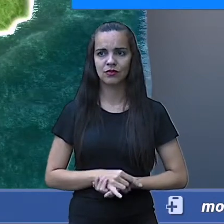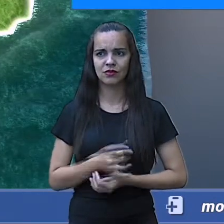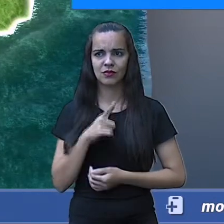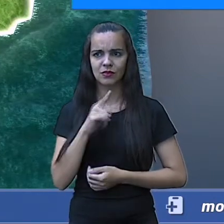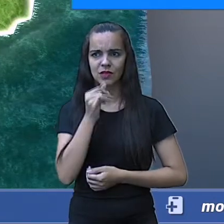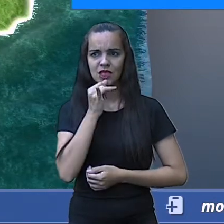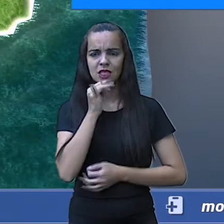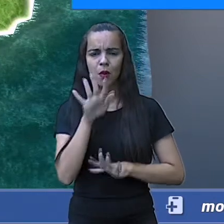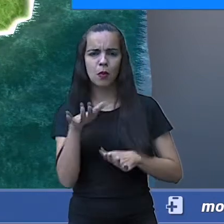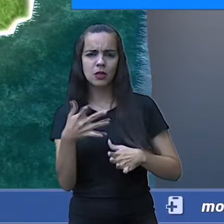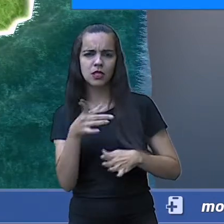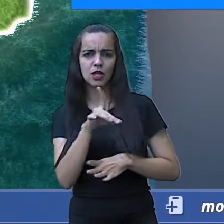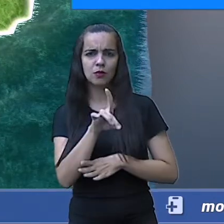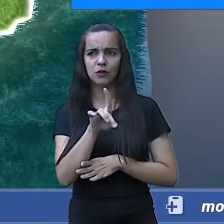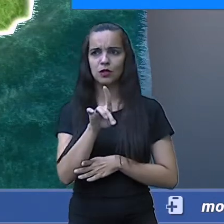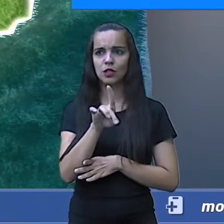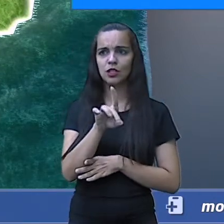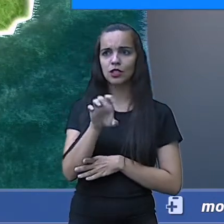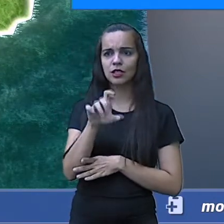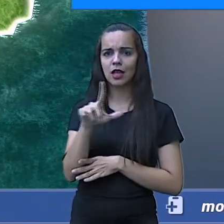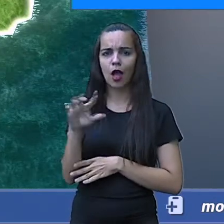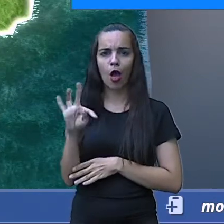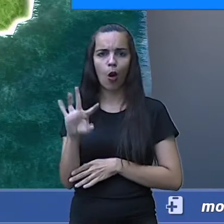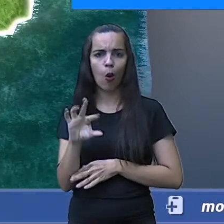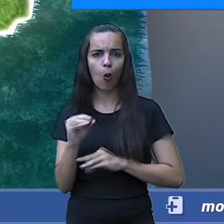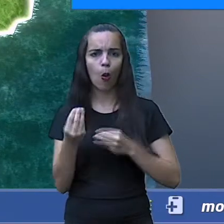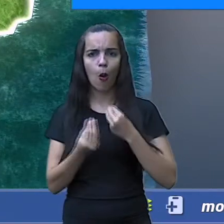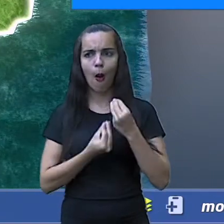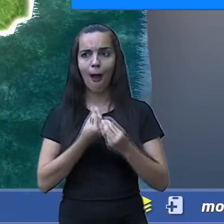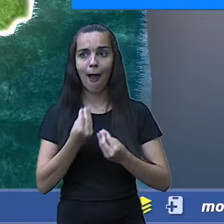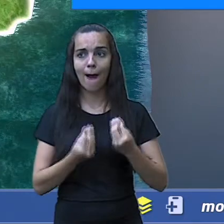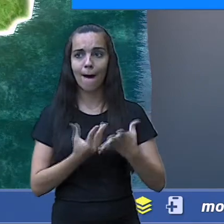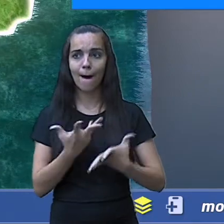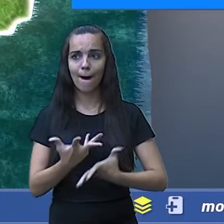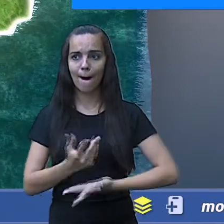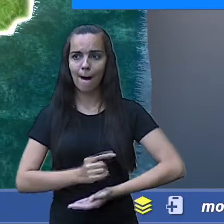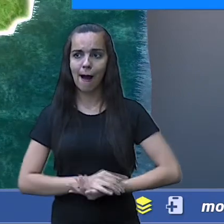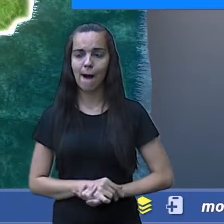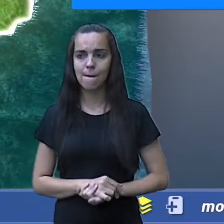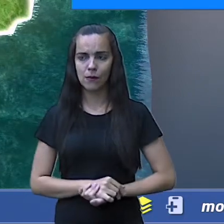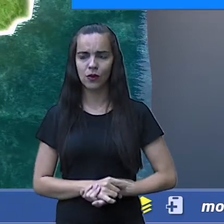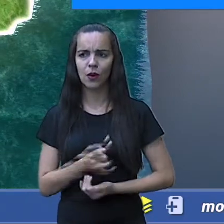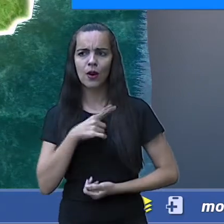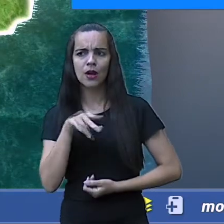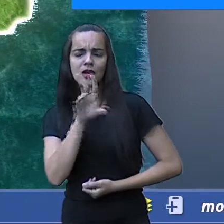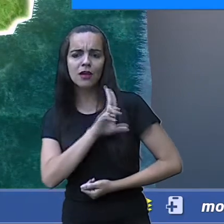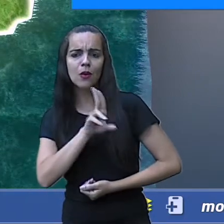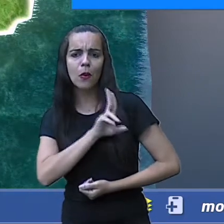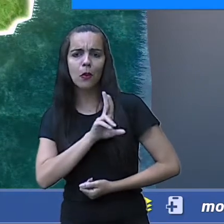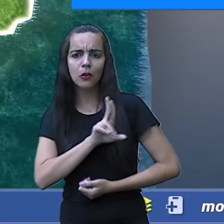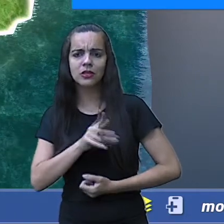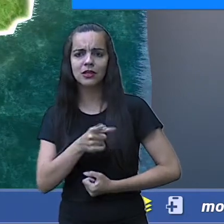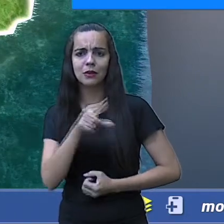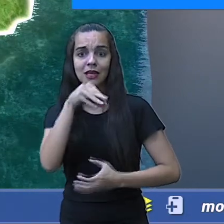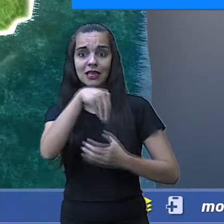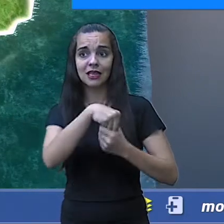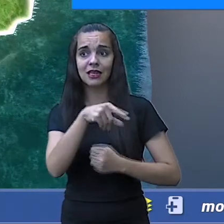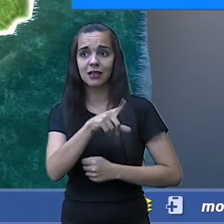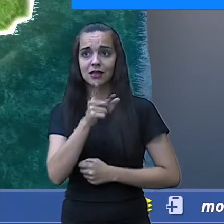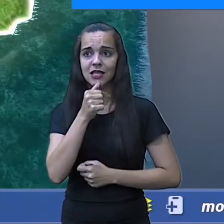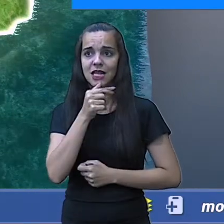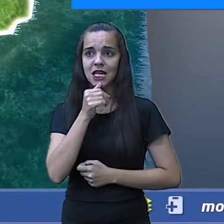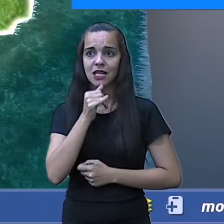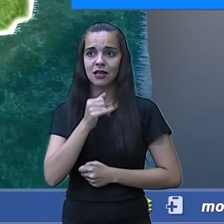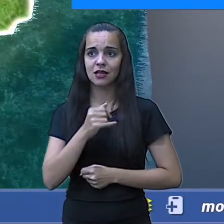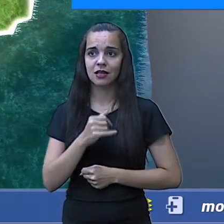de delta, é quando ela tem várias saídas para o oceano. Mas nós